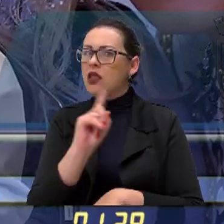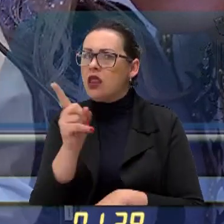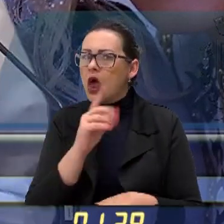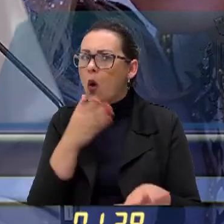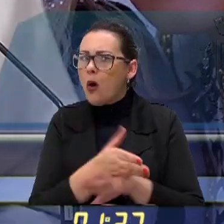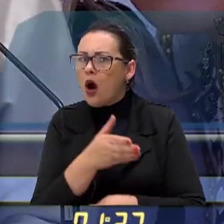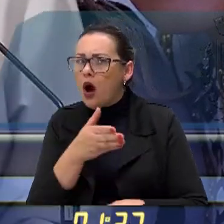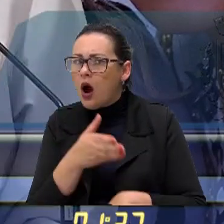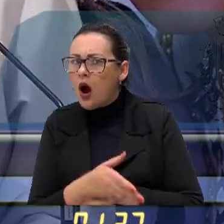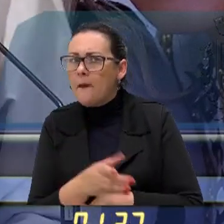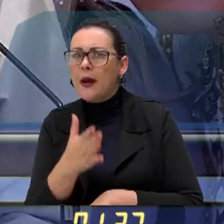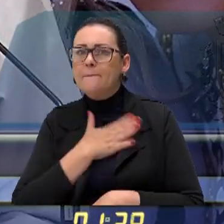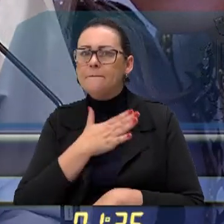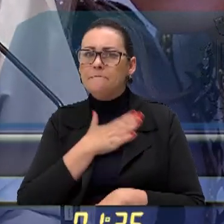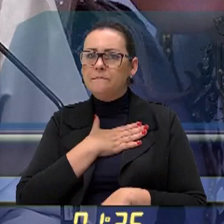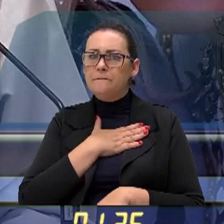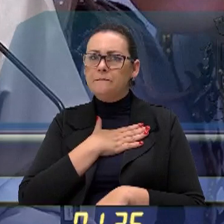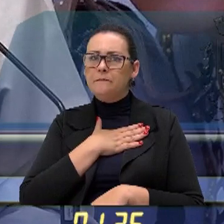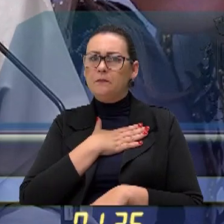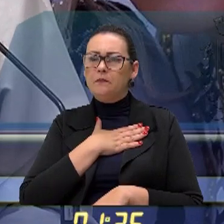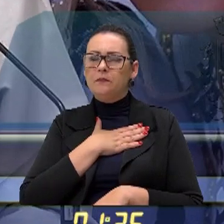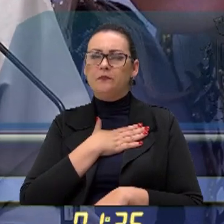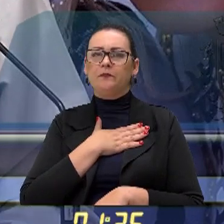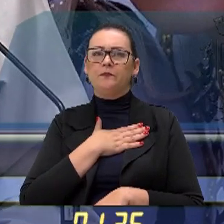fazem parte, na minha